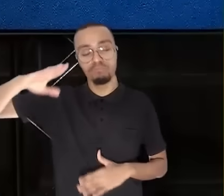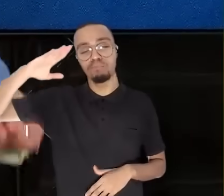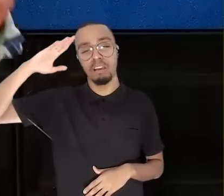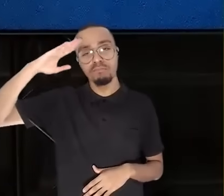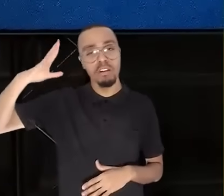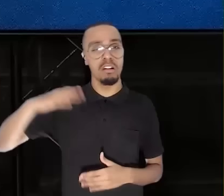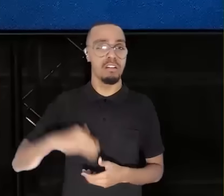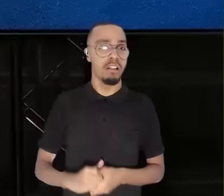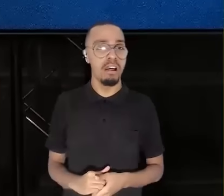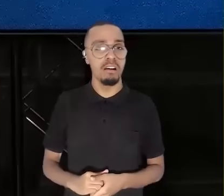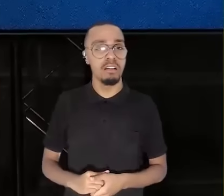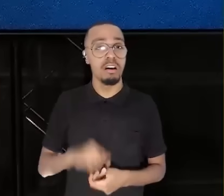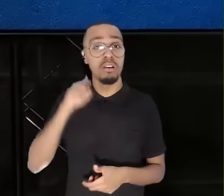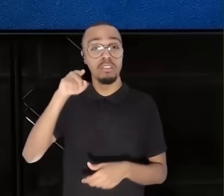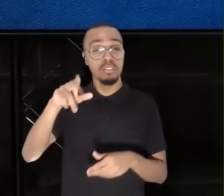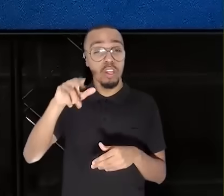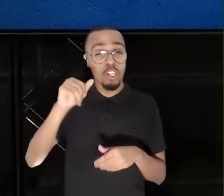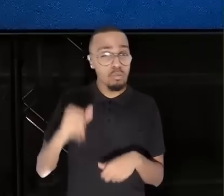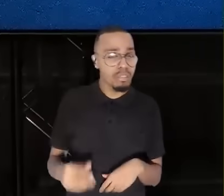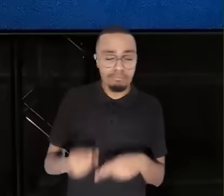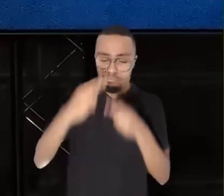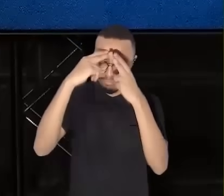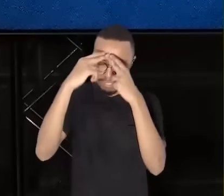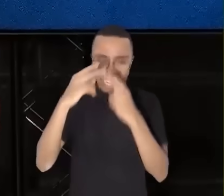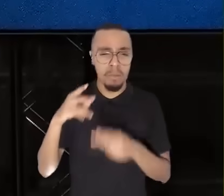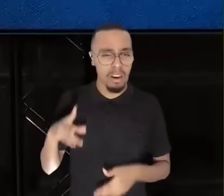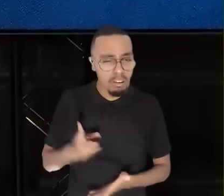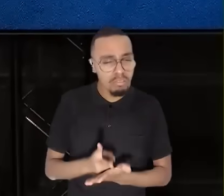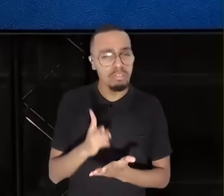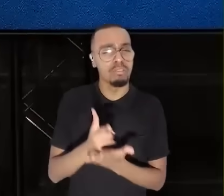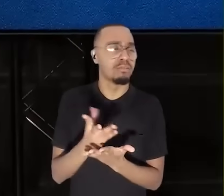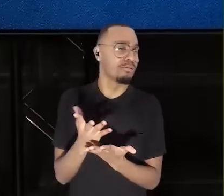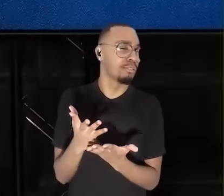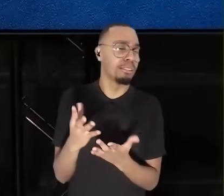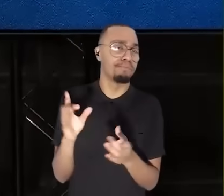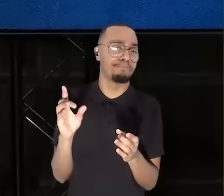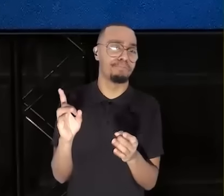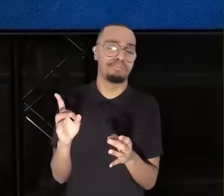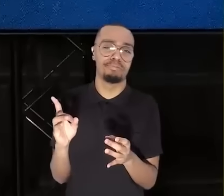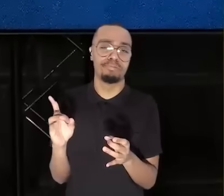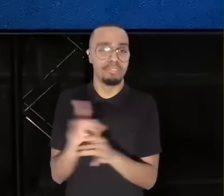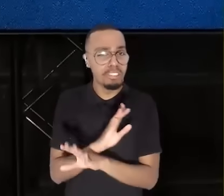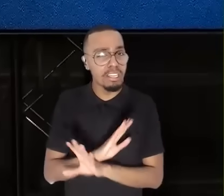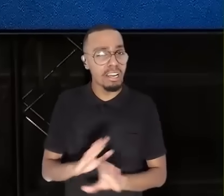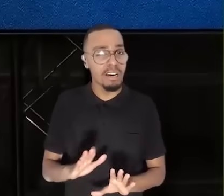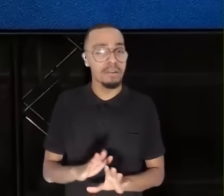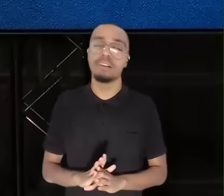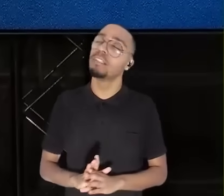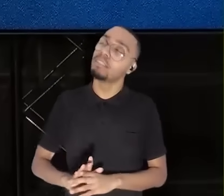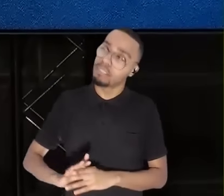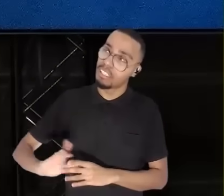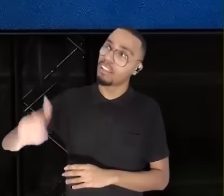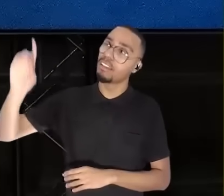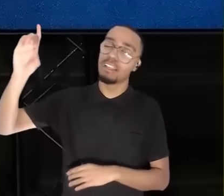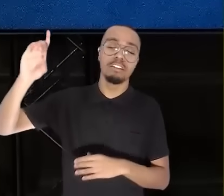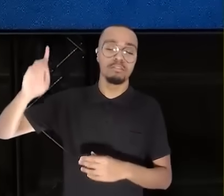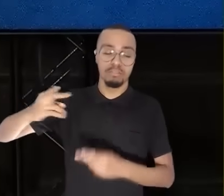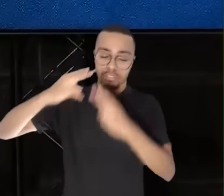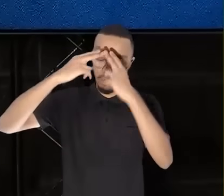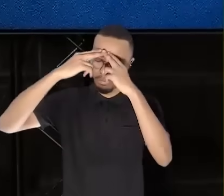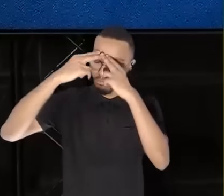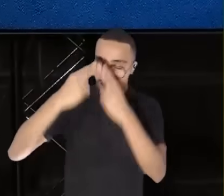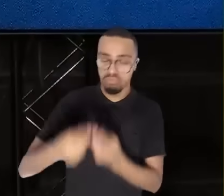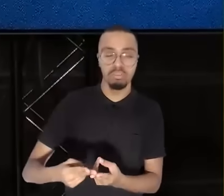trauma? Eu sou o bálsamo. Eu sou tudo o que você precisa.